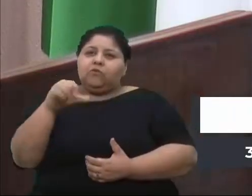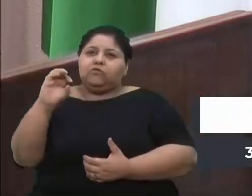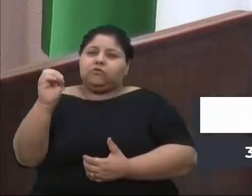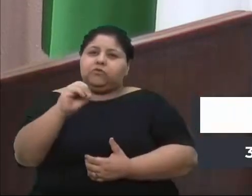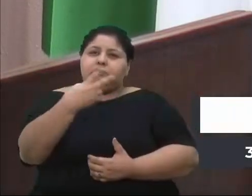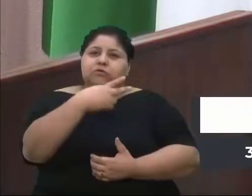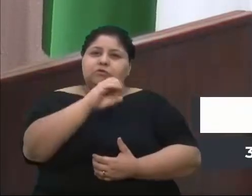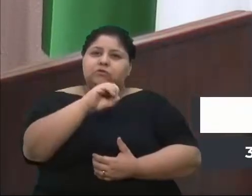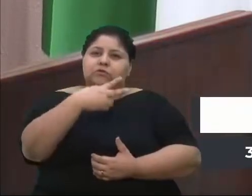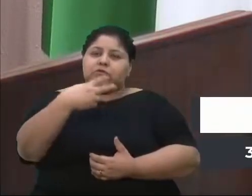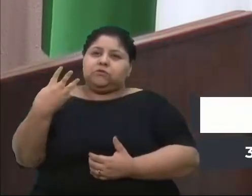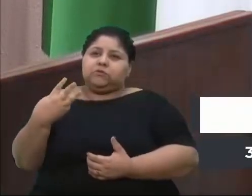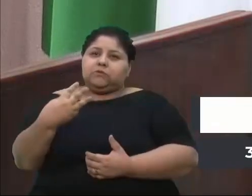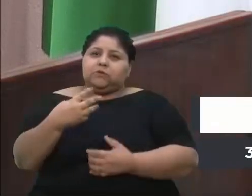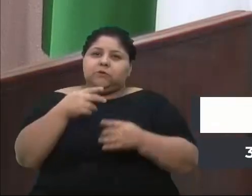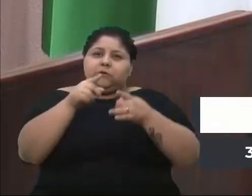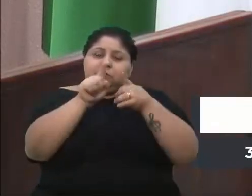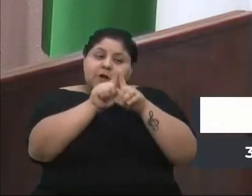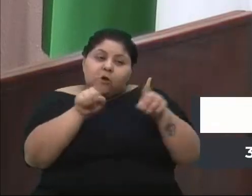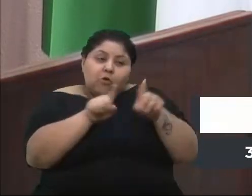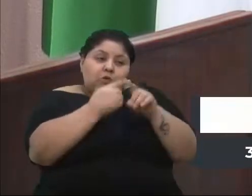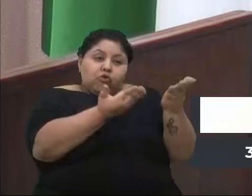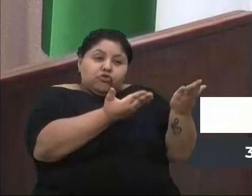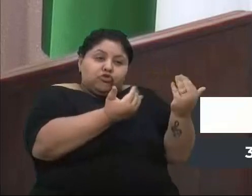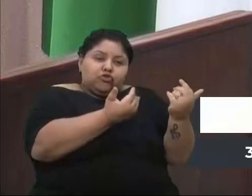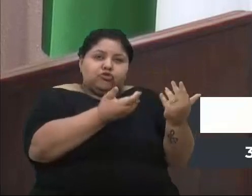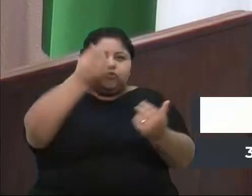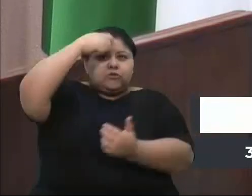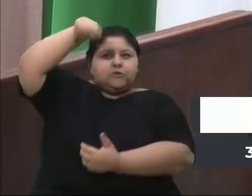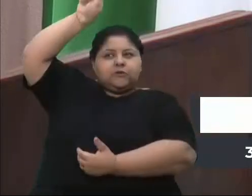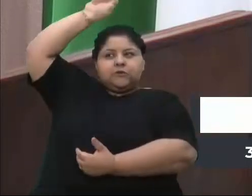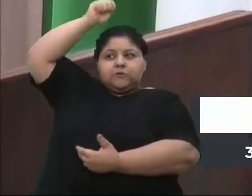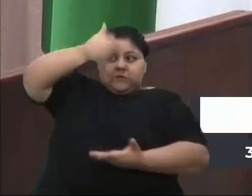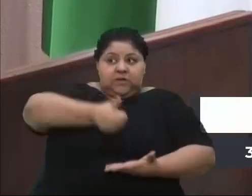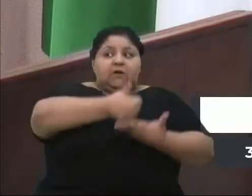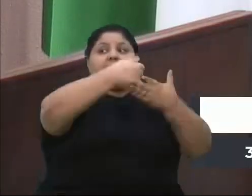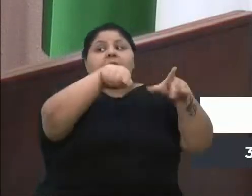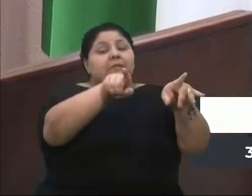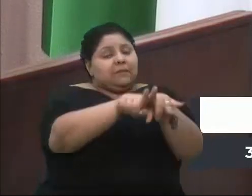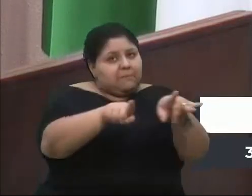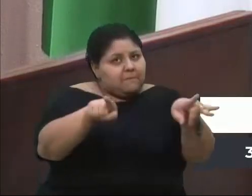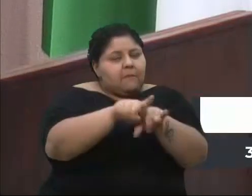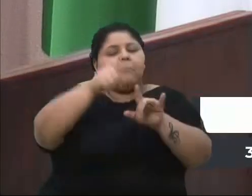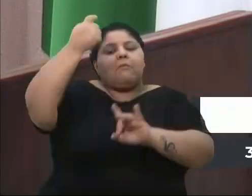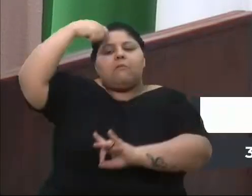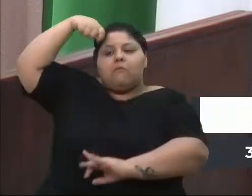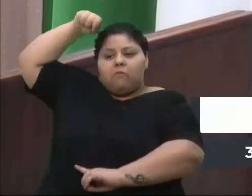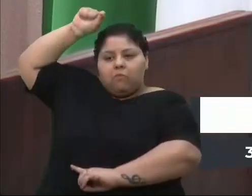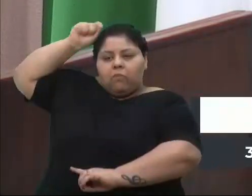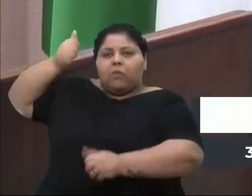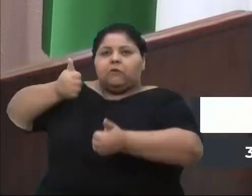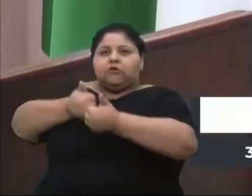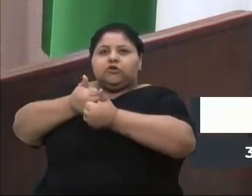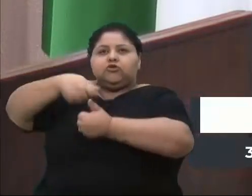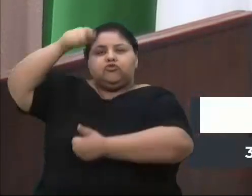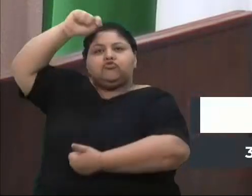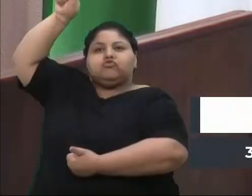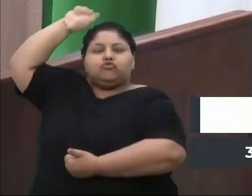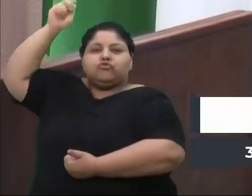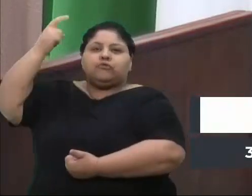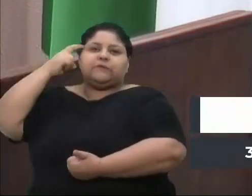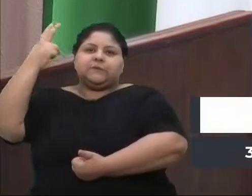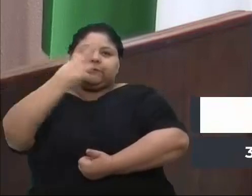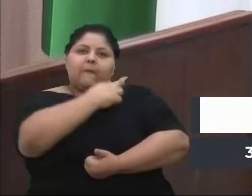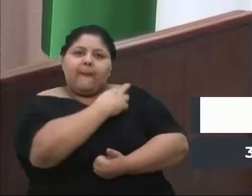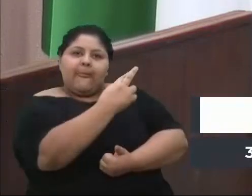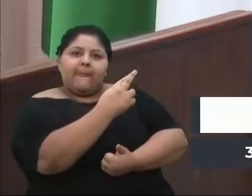do Moinho UX, grupo que é apoiado institucionalmente pela Universidade de Caxias do Sul, através do UX Cultural, que será representado